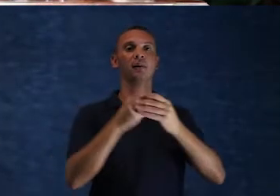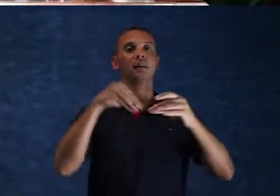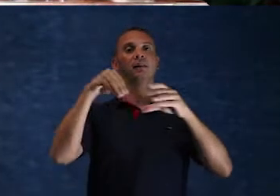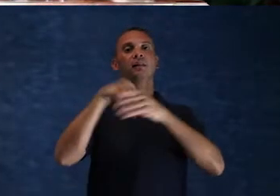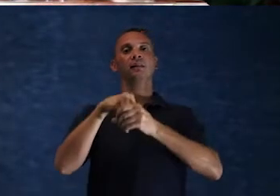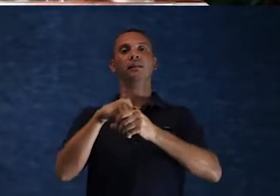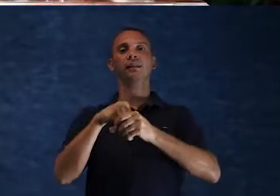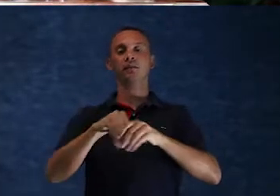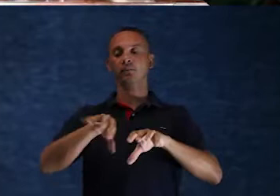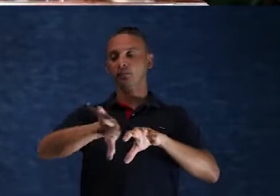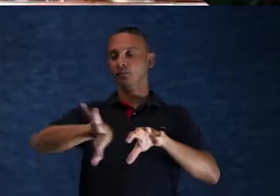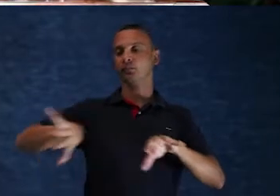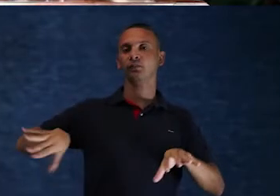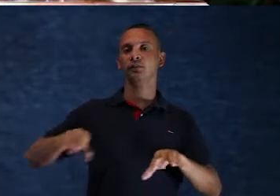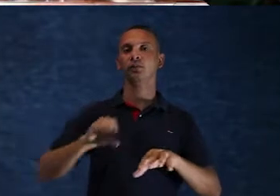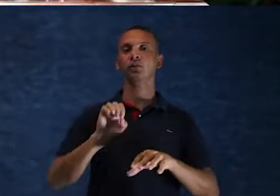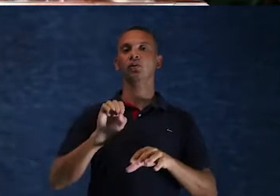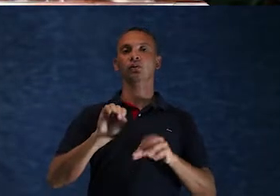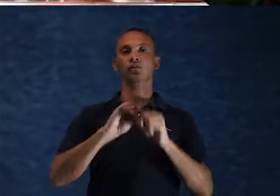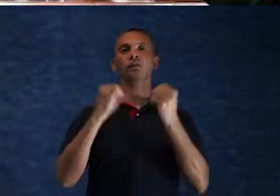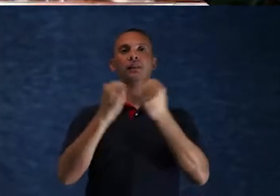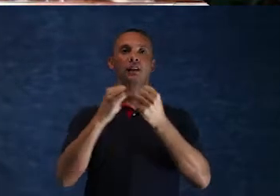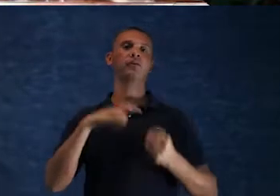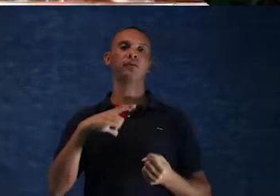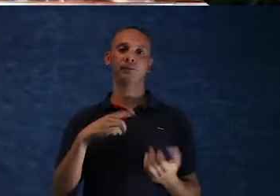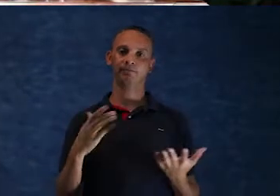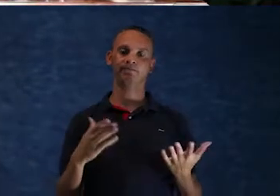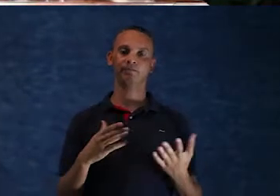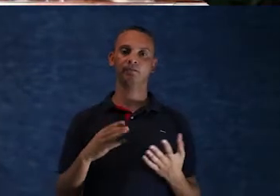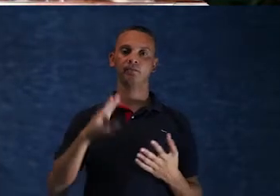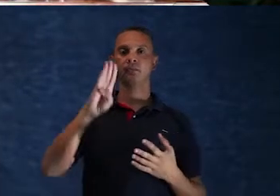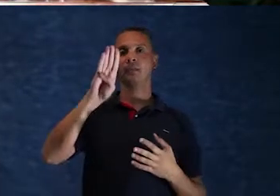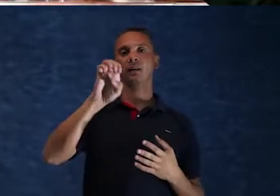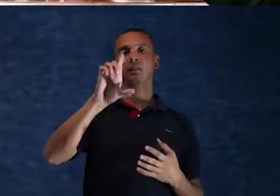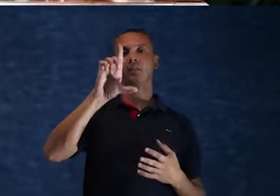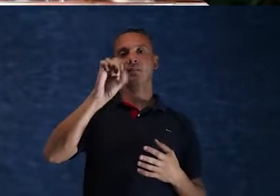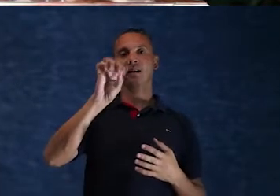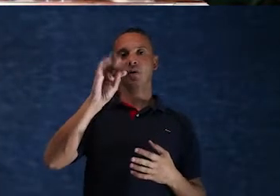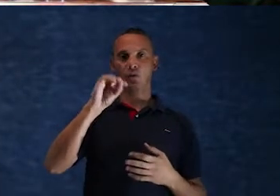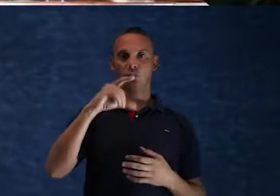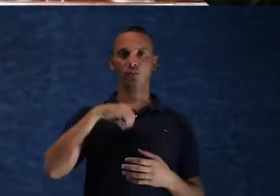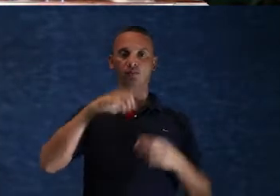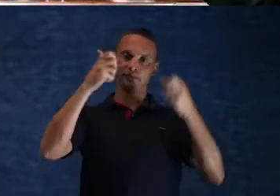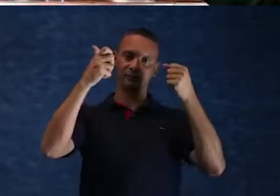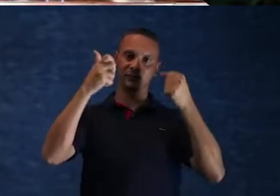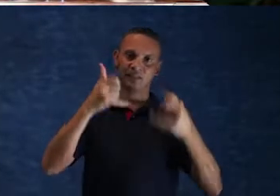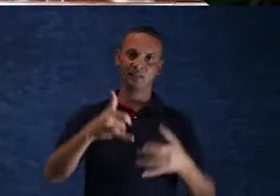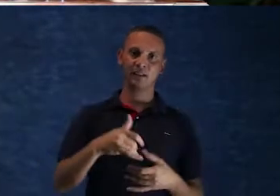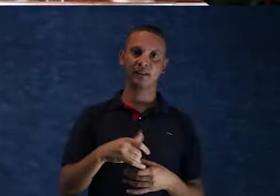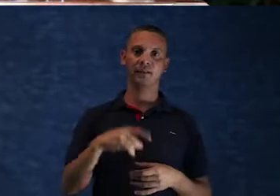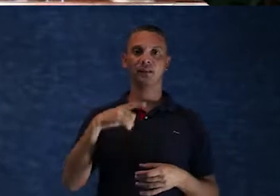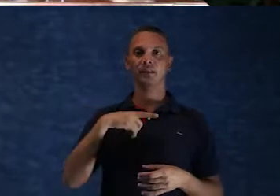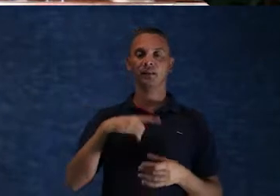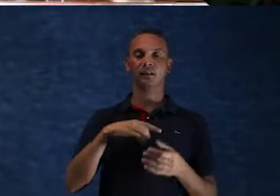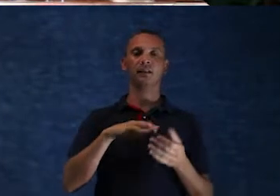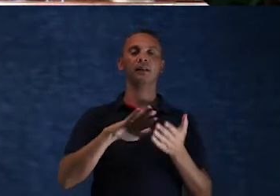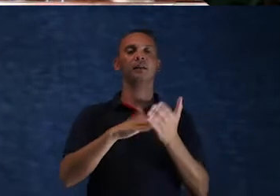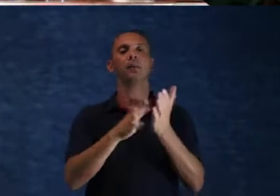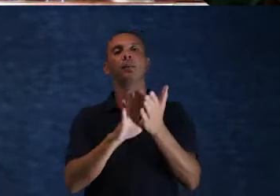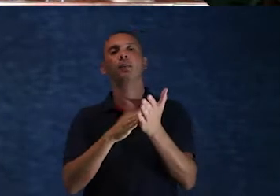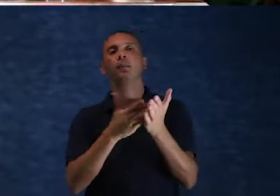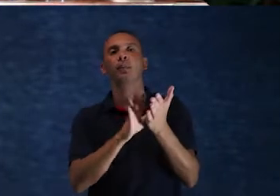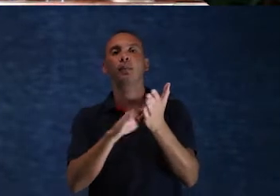de excluídos à sociedade. Na antologia de Bellotto, a remissão ao samba exaltação Aquarela